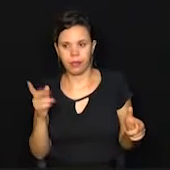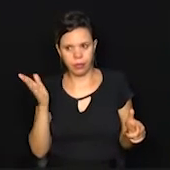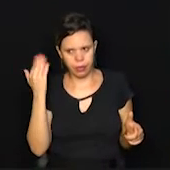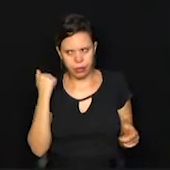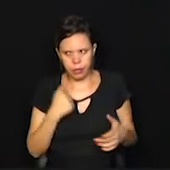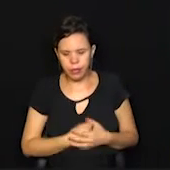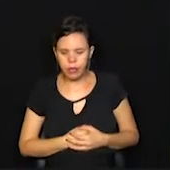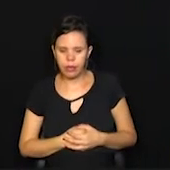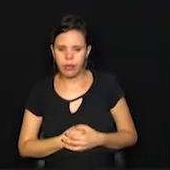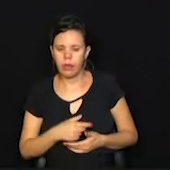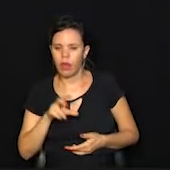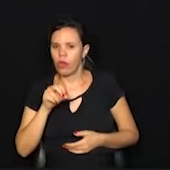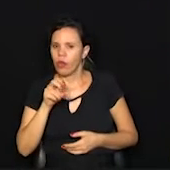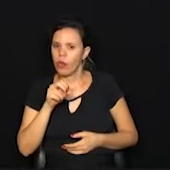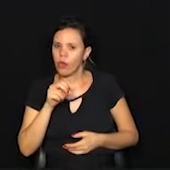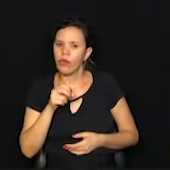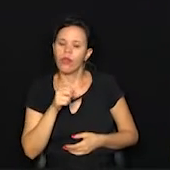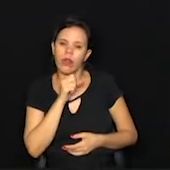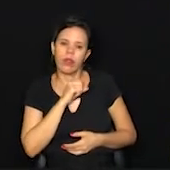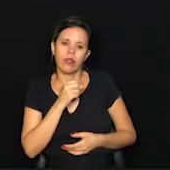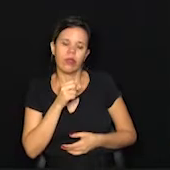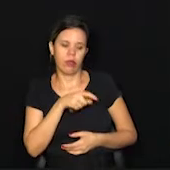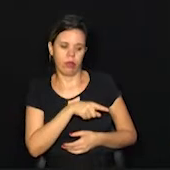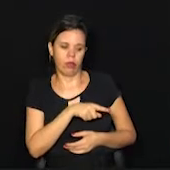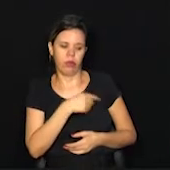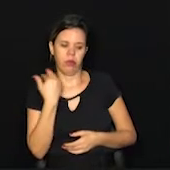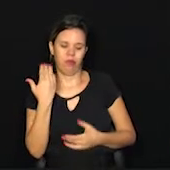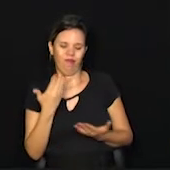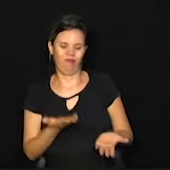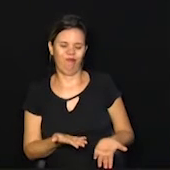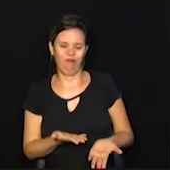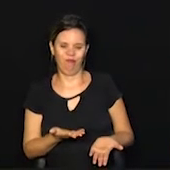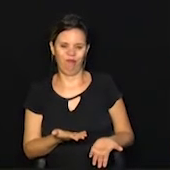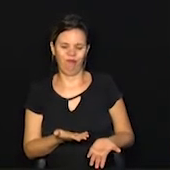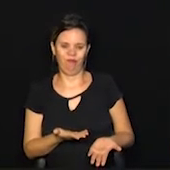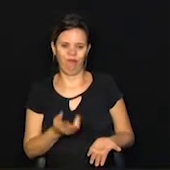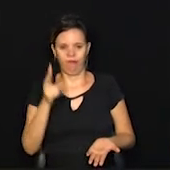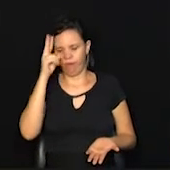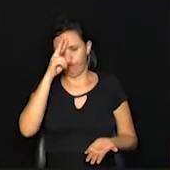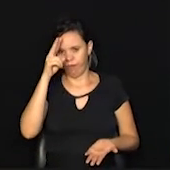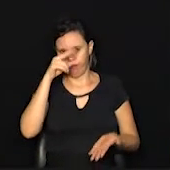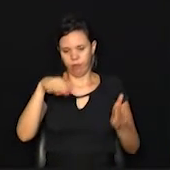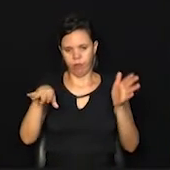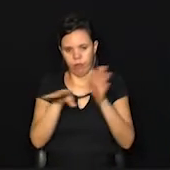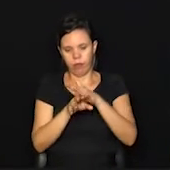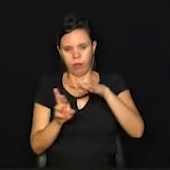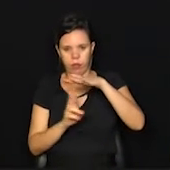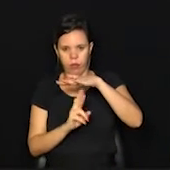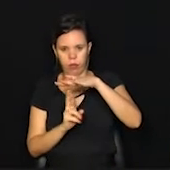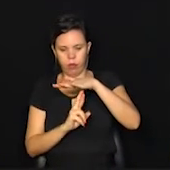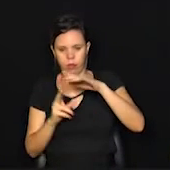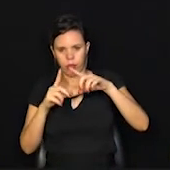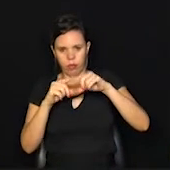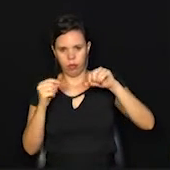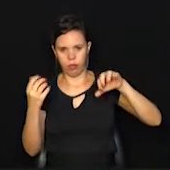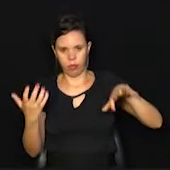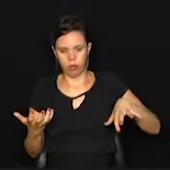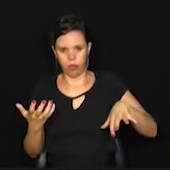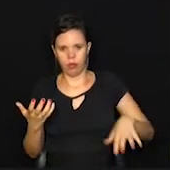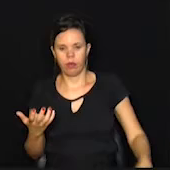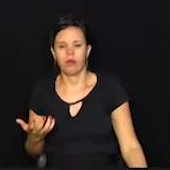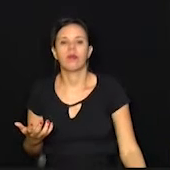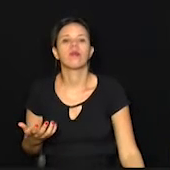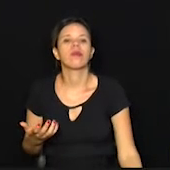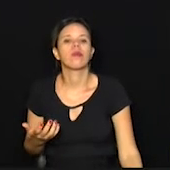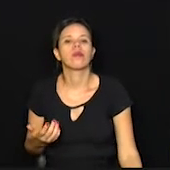a gente já sabia é que meu avô tinha sido morto e eu lembro que quando a gente chegou na rodoviária de Brasília a